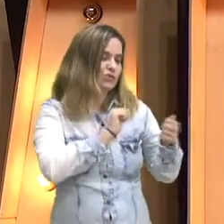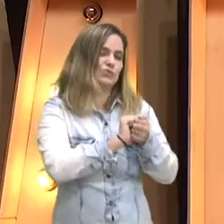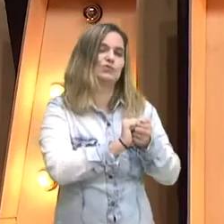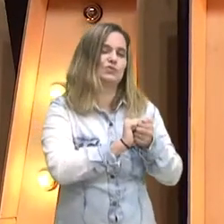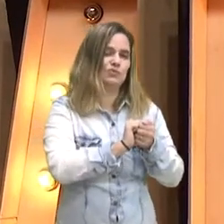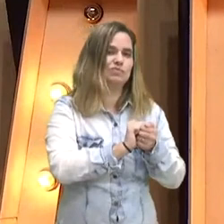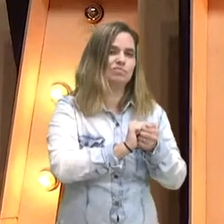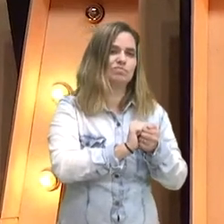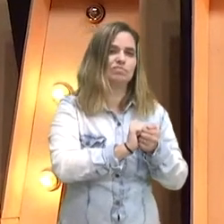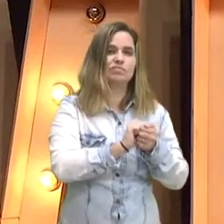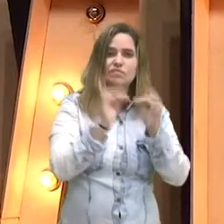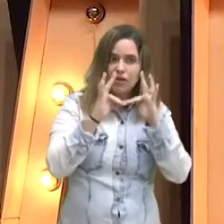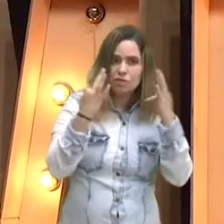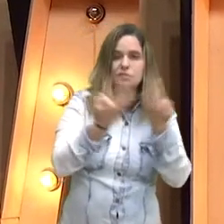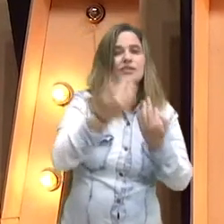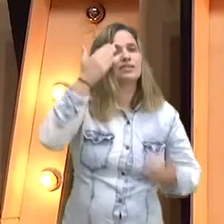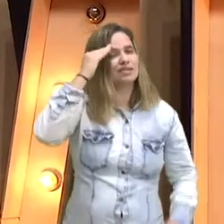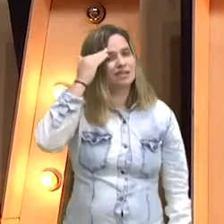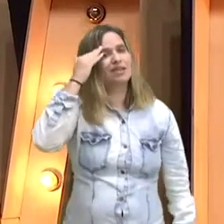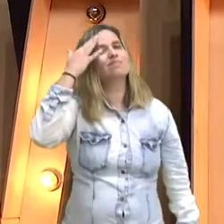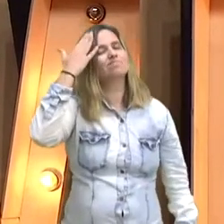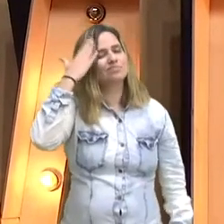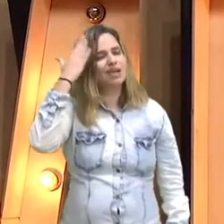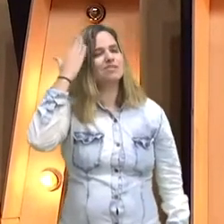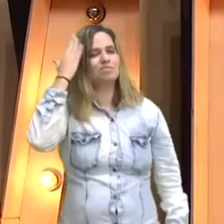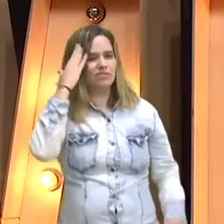família entende, sabe o que aconteceu com essa família?